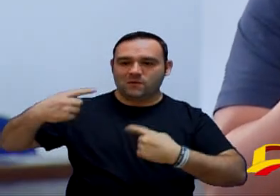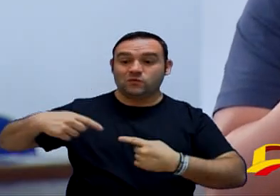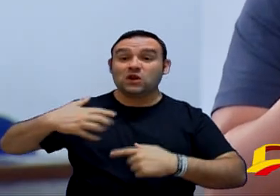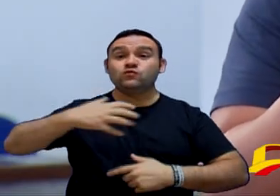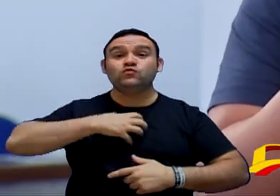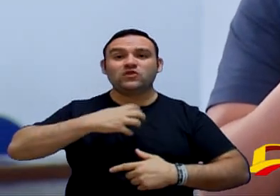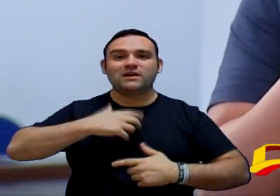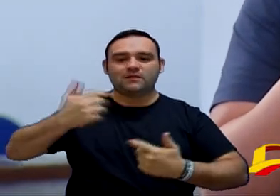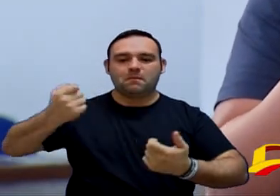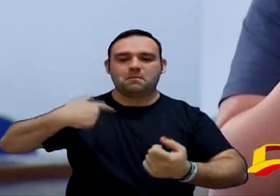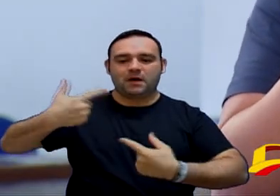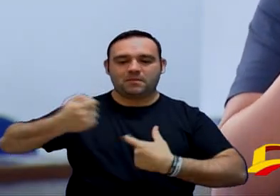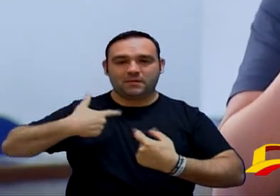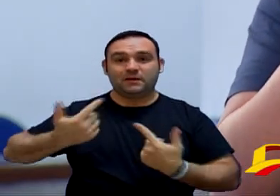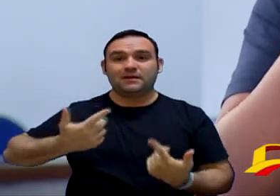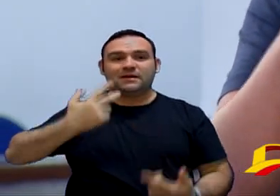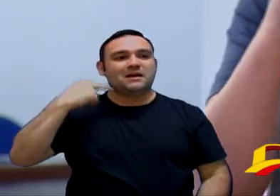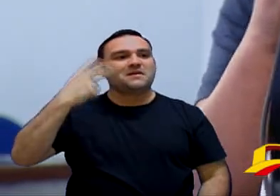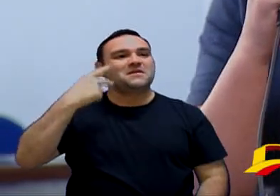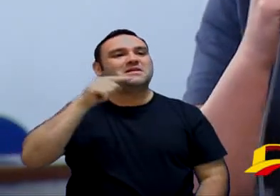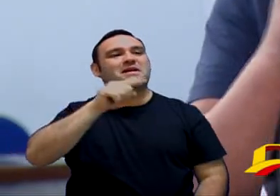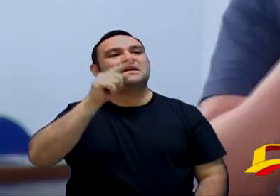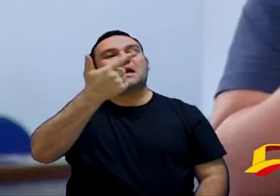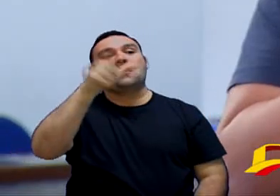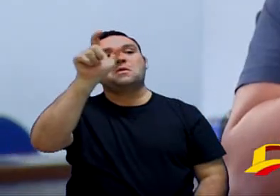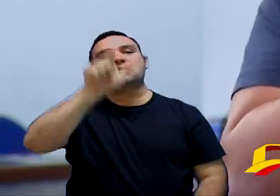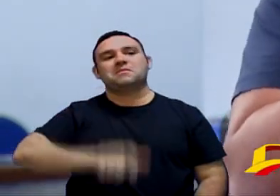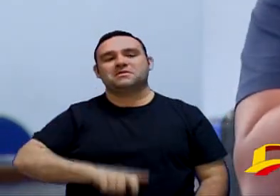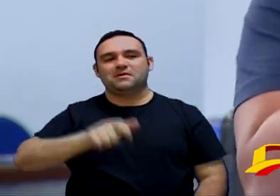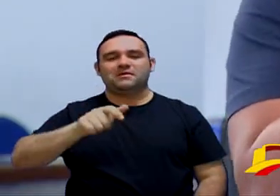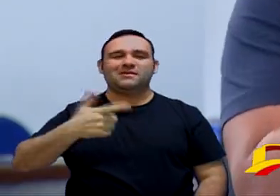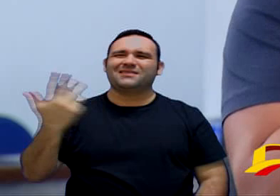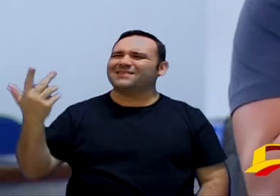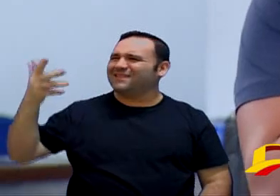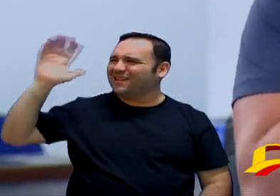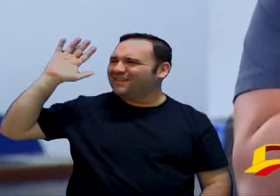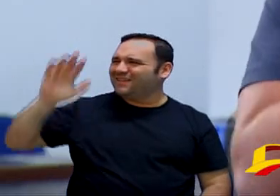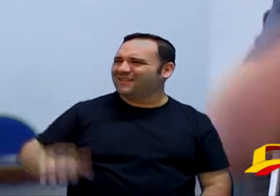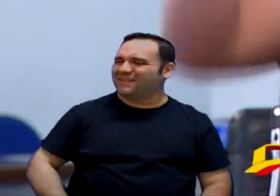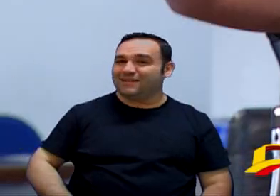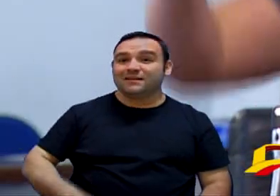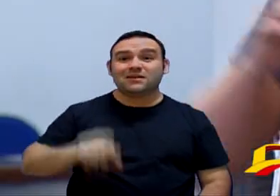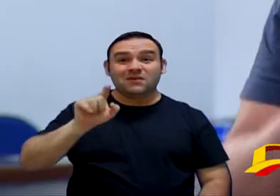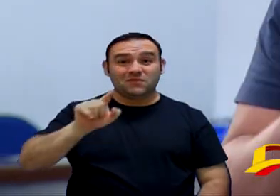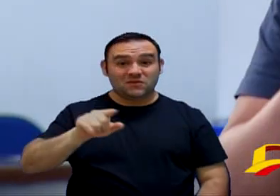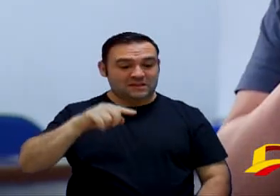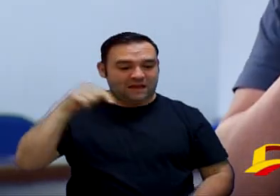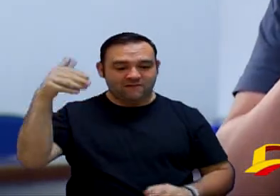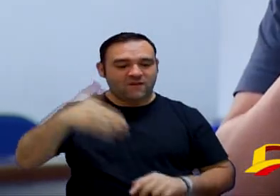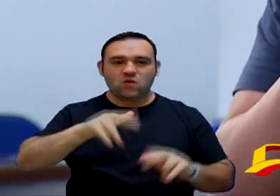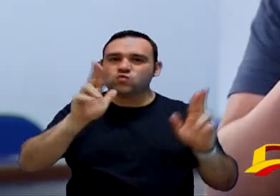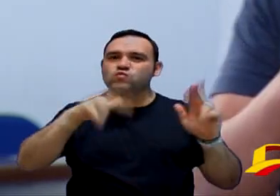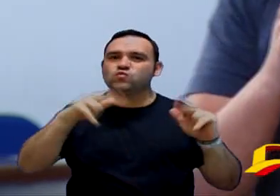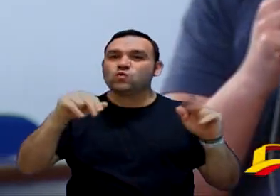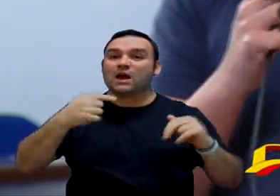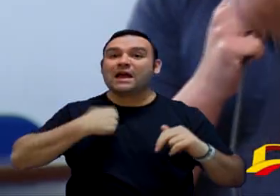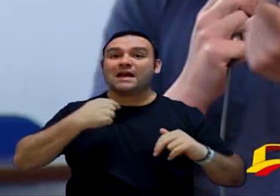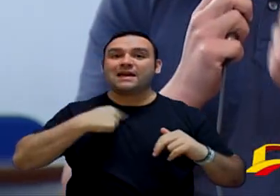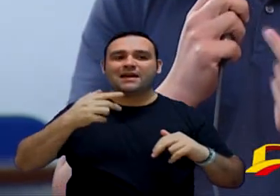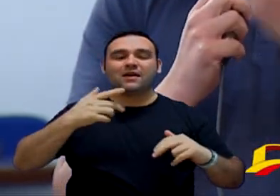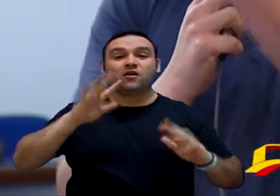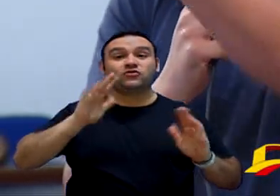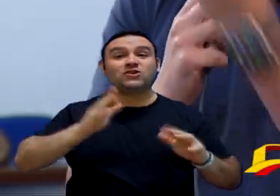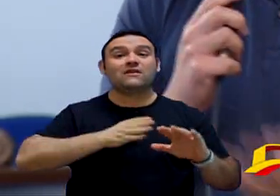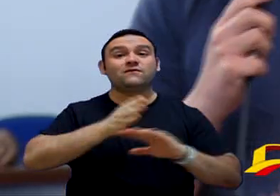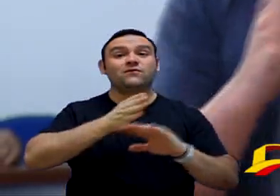falaram o vereador daqui a outra pessoa que o Senhor nunca pisou aqui sendo que só eu preso